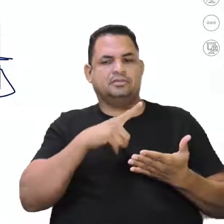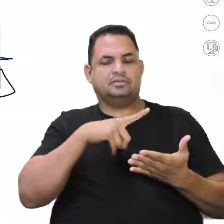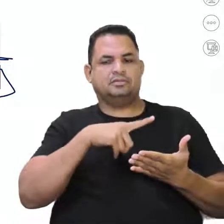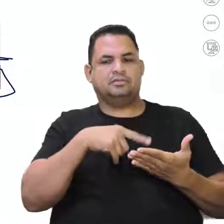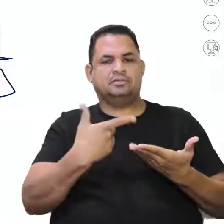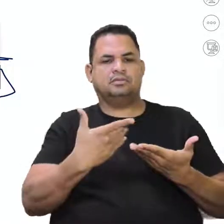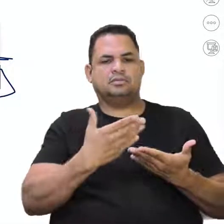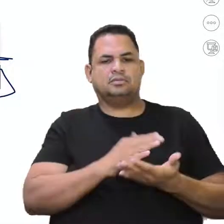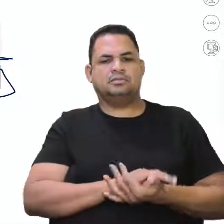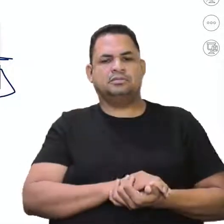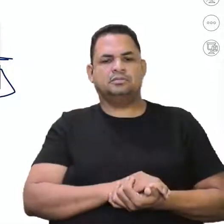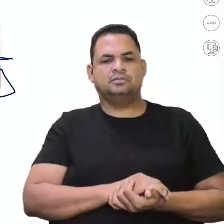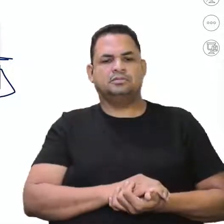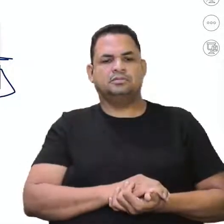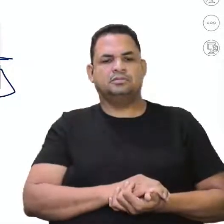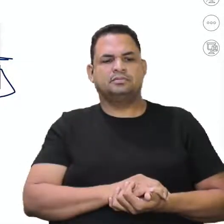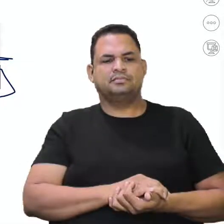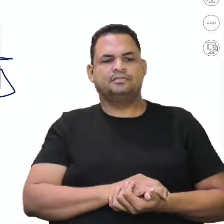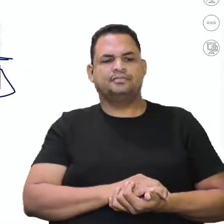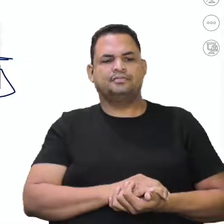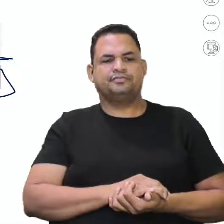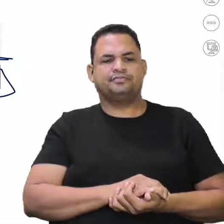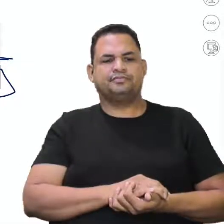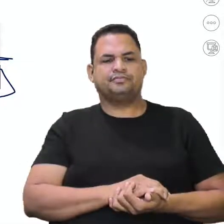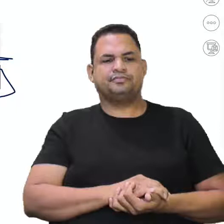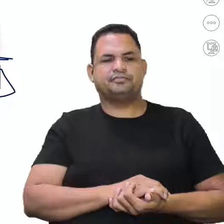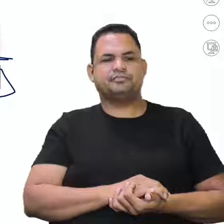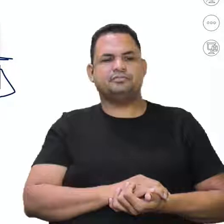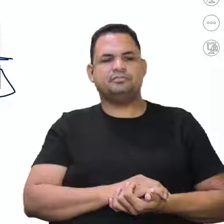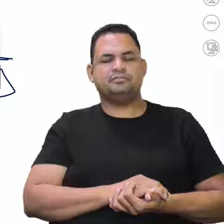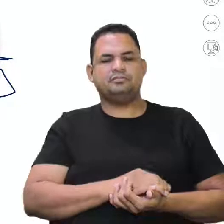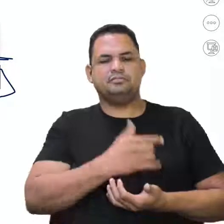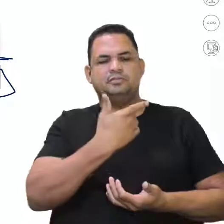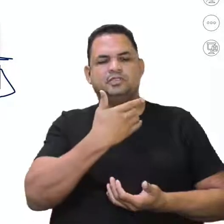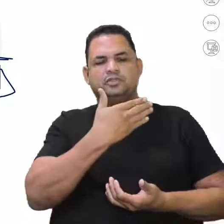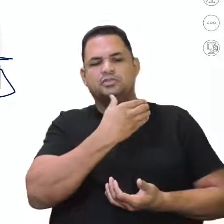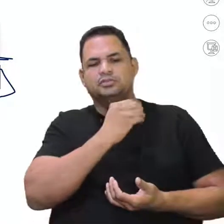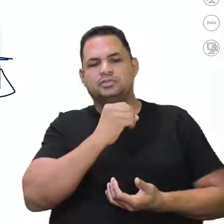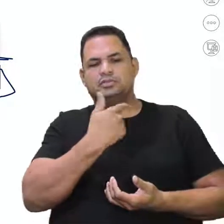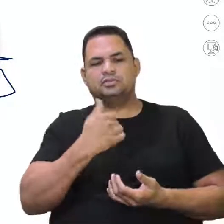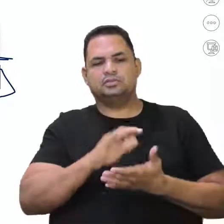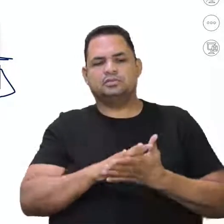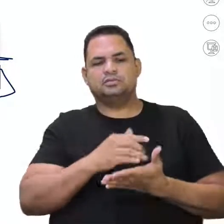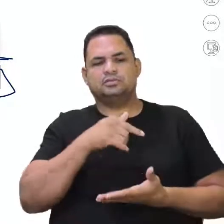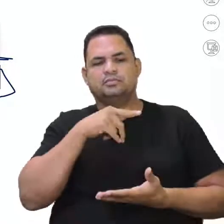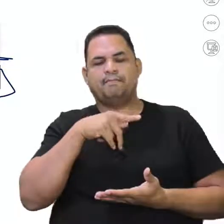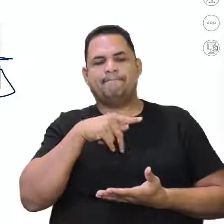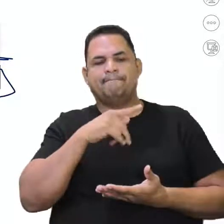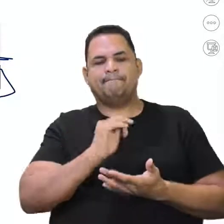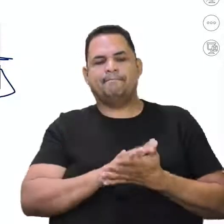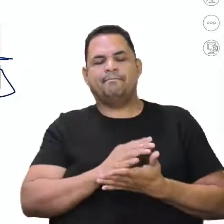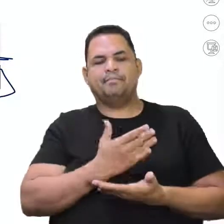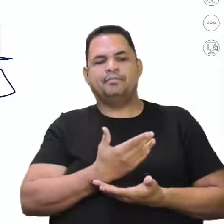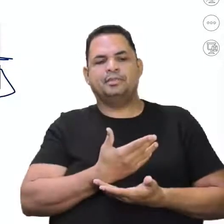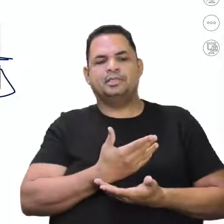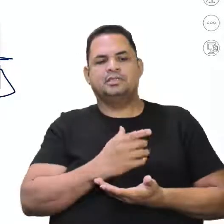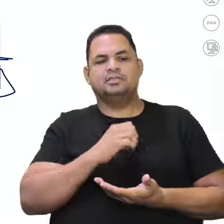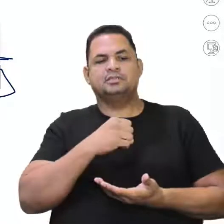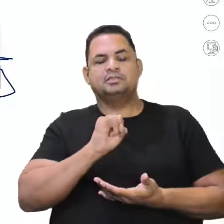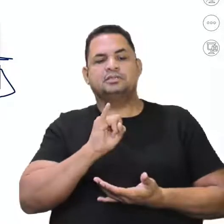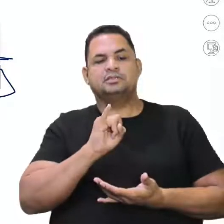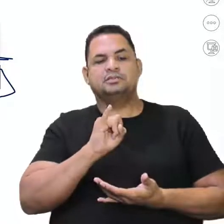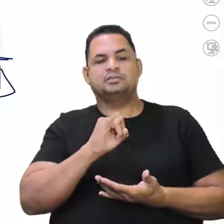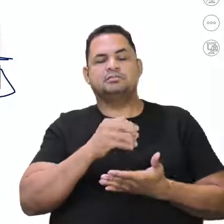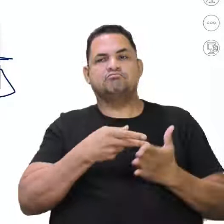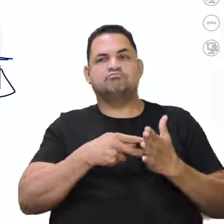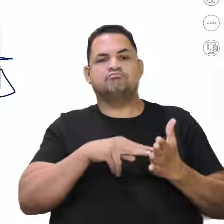ó, Publishers Limited, e eu vejo aqui, ó, 2012, o ano e as páginas. Se eu vejo página,